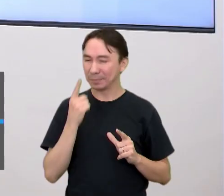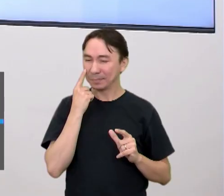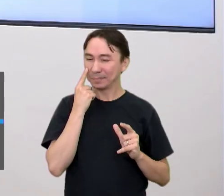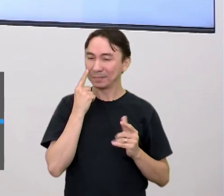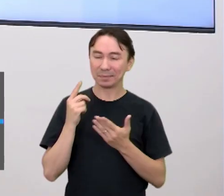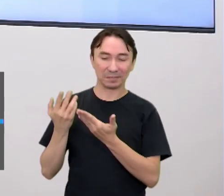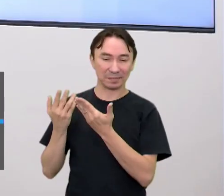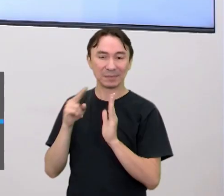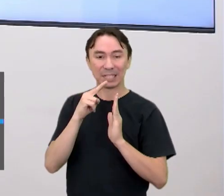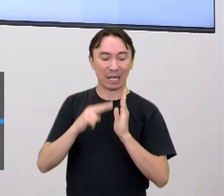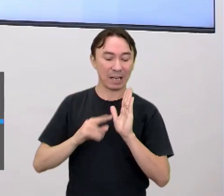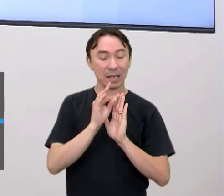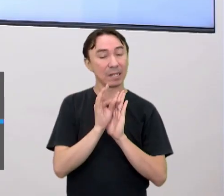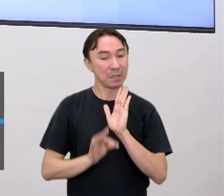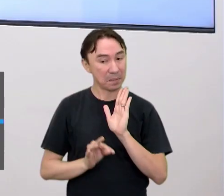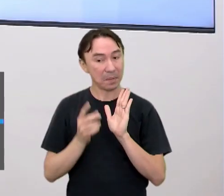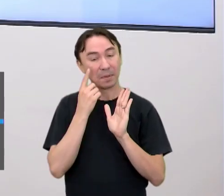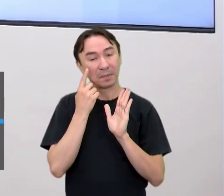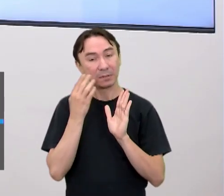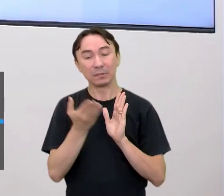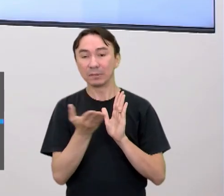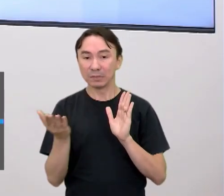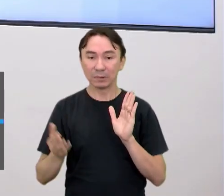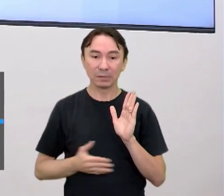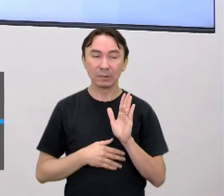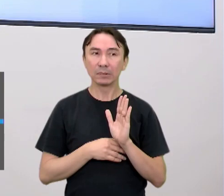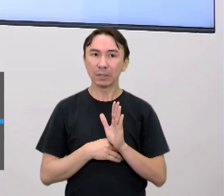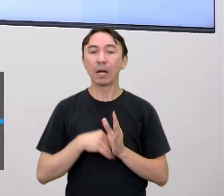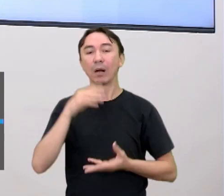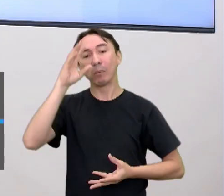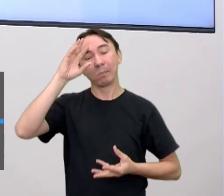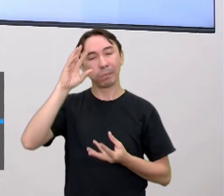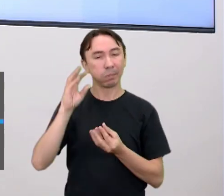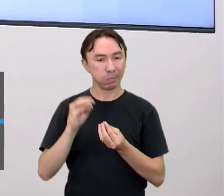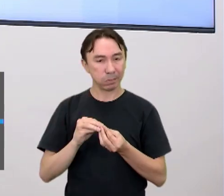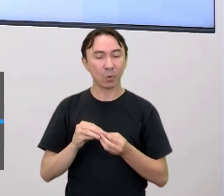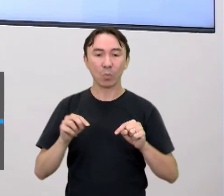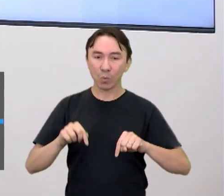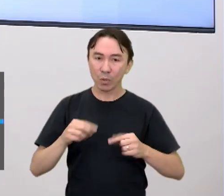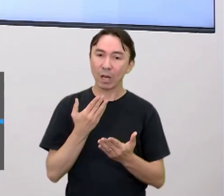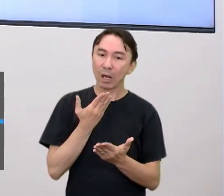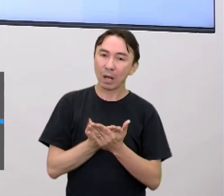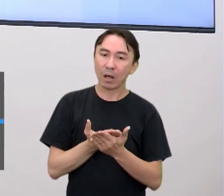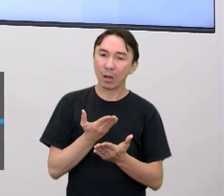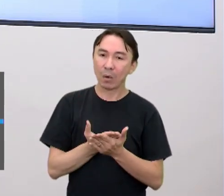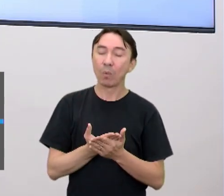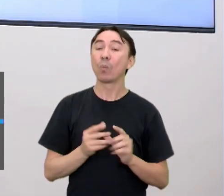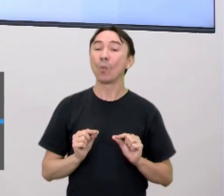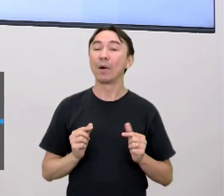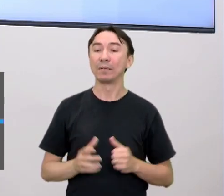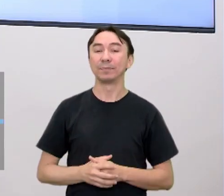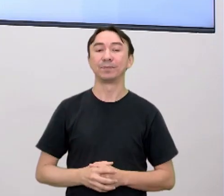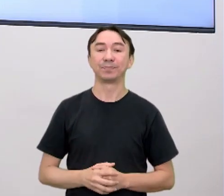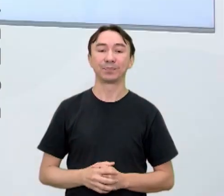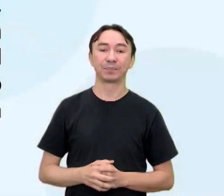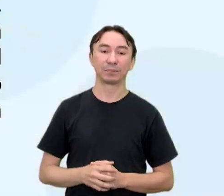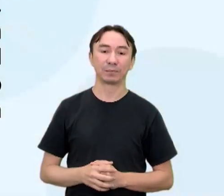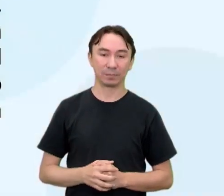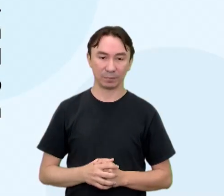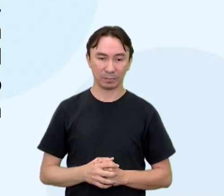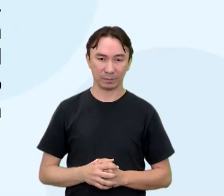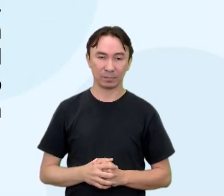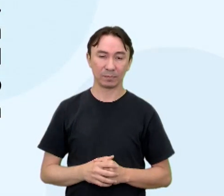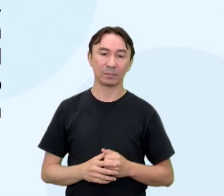para vocês, né, se localizarem, a gente mostrar o objetivo aí da aula, o que a gente quer. Vamos lá? Então, os índices